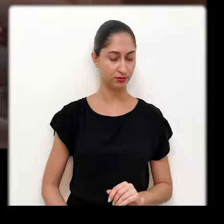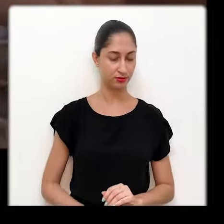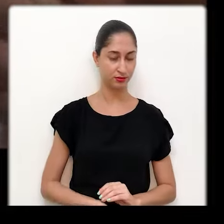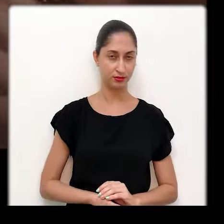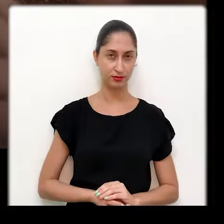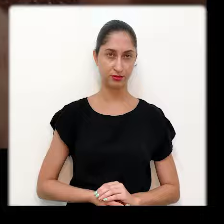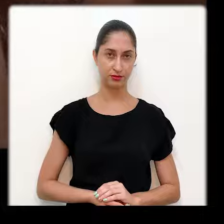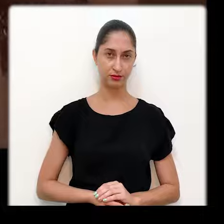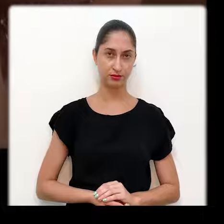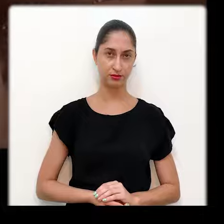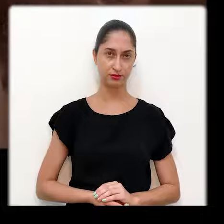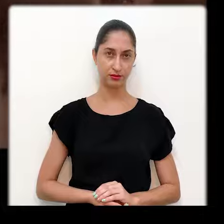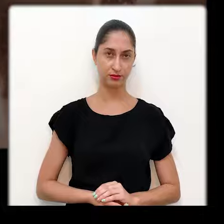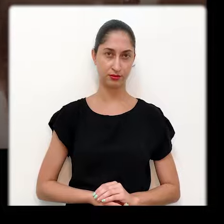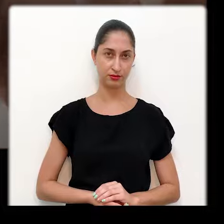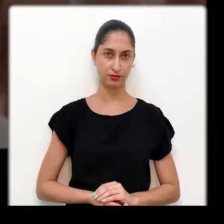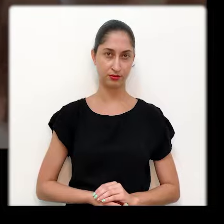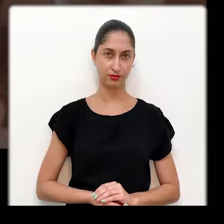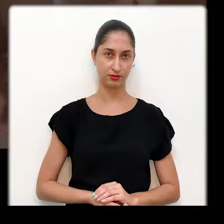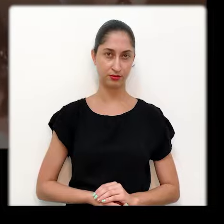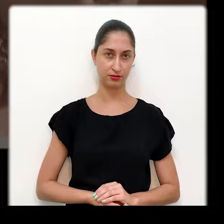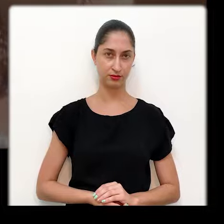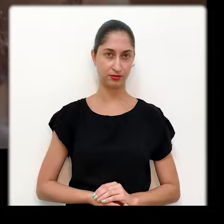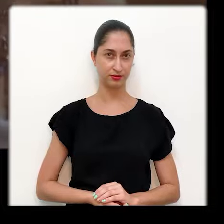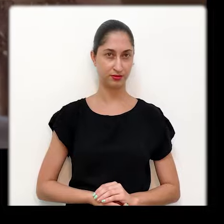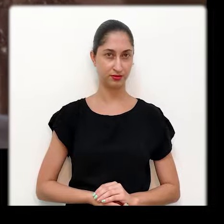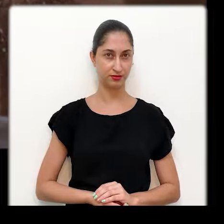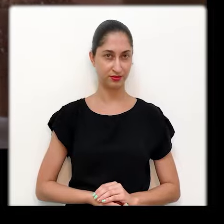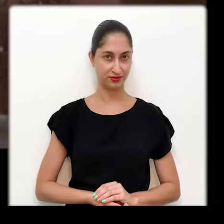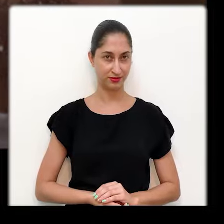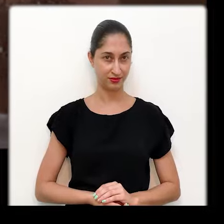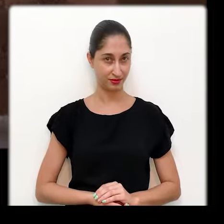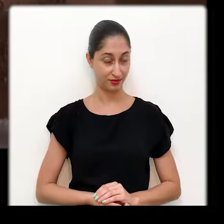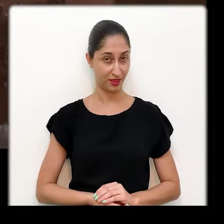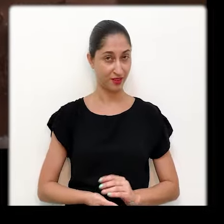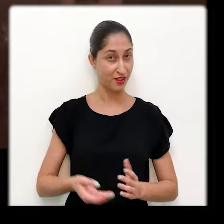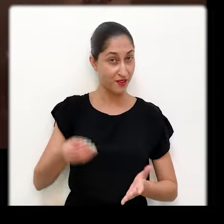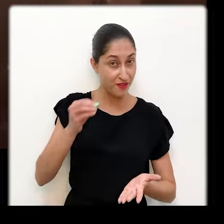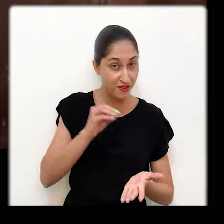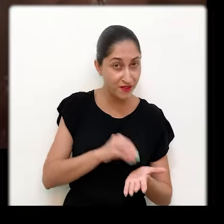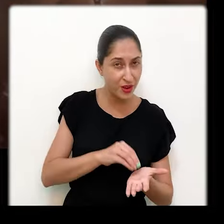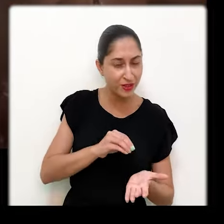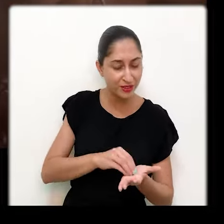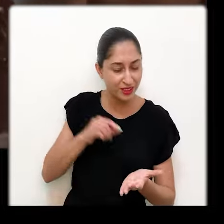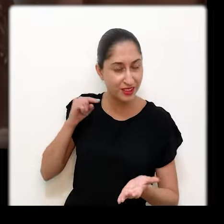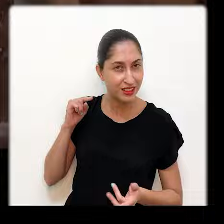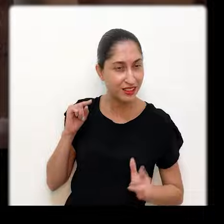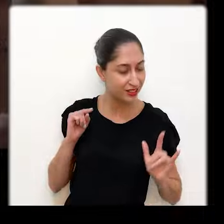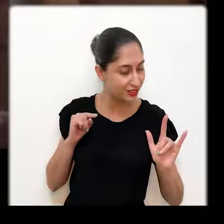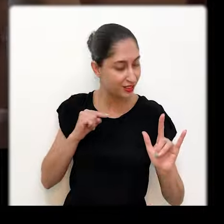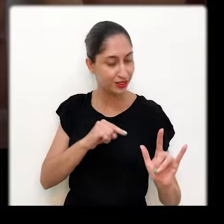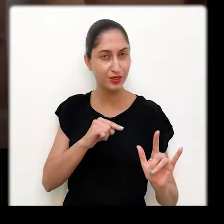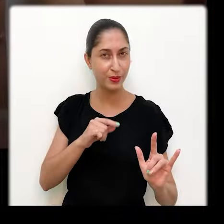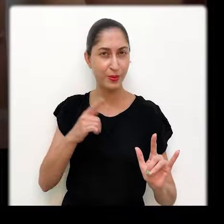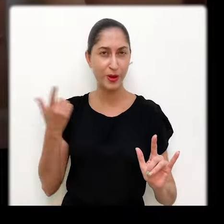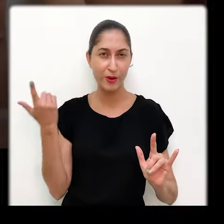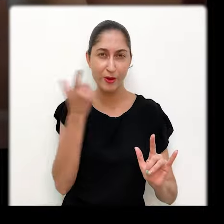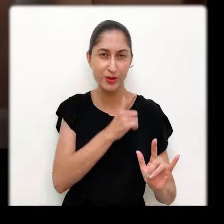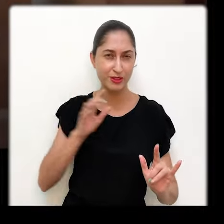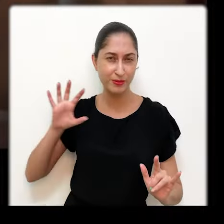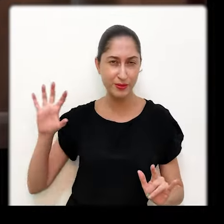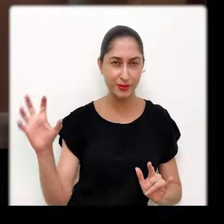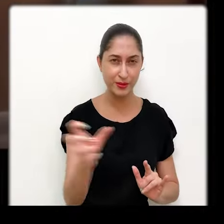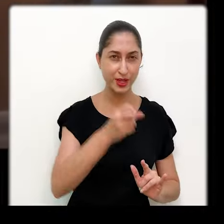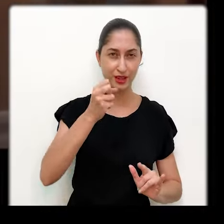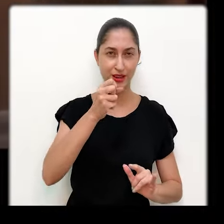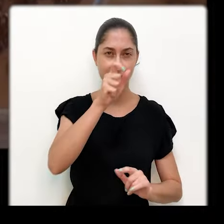Me permito. Era a isca que faltava para fisgar os internautas